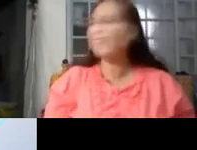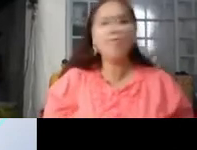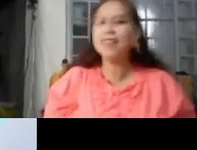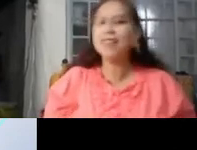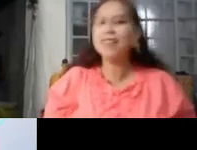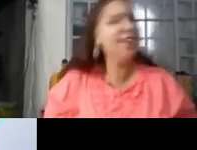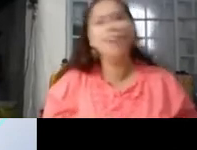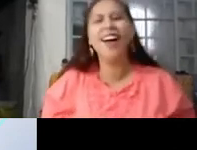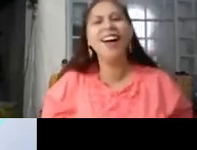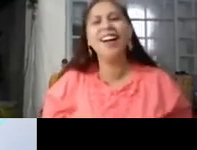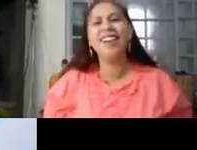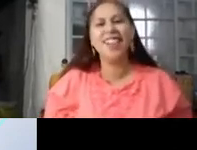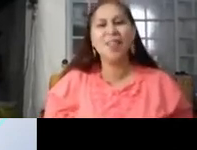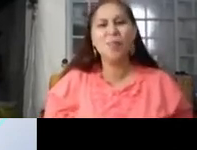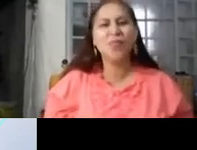tá dizendo que não.